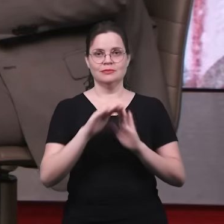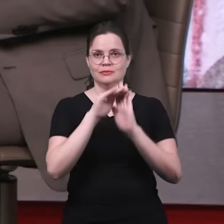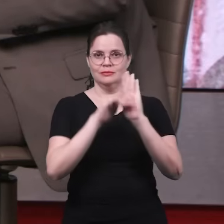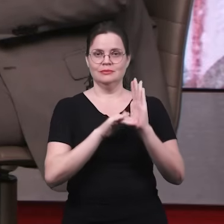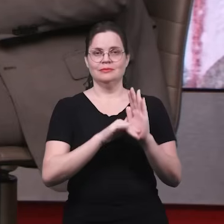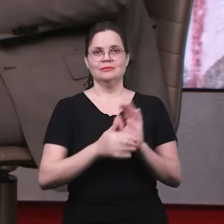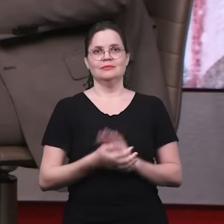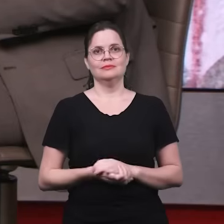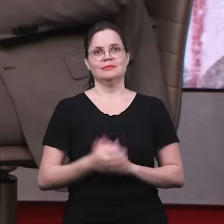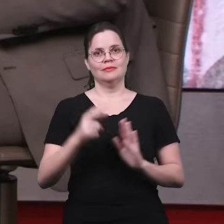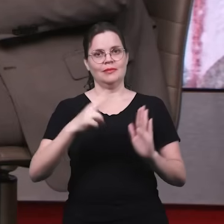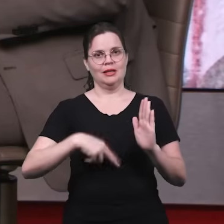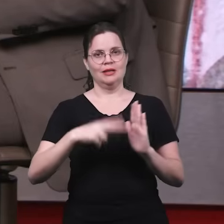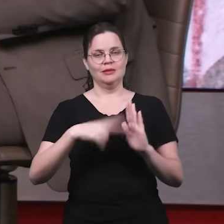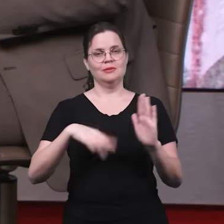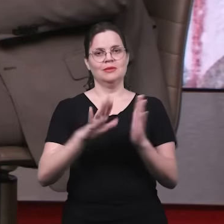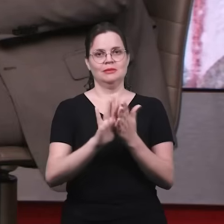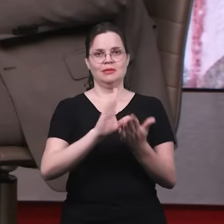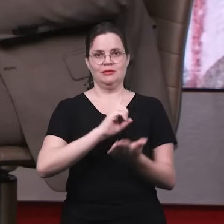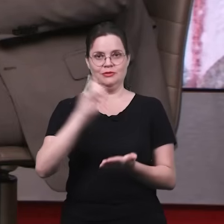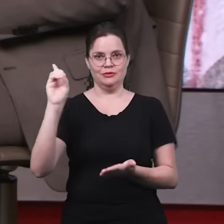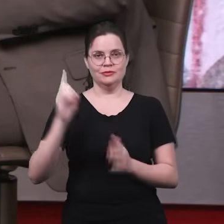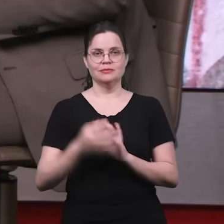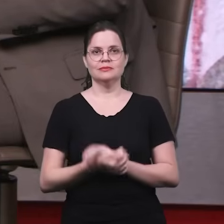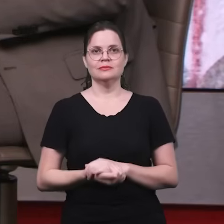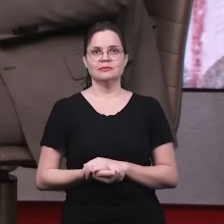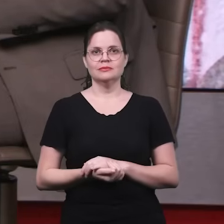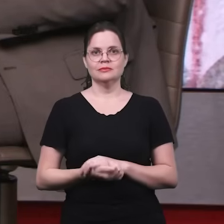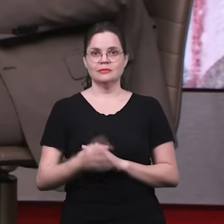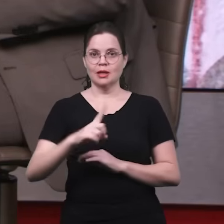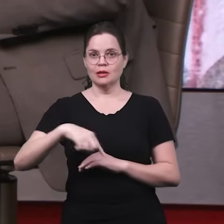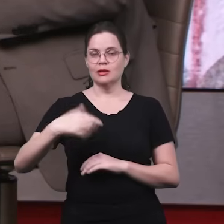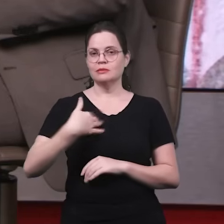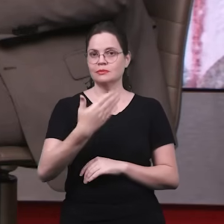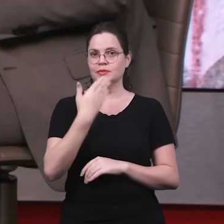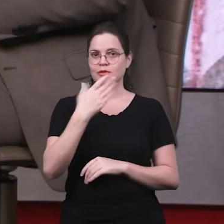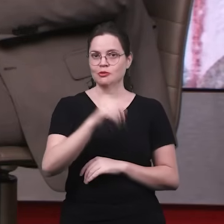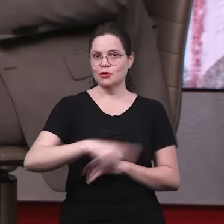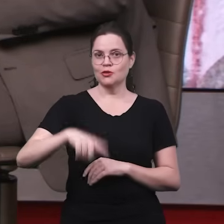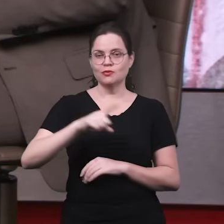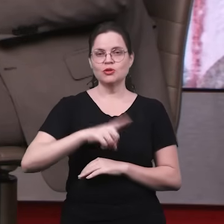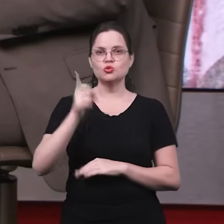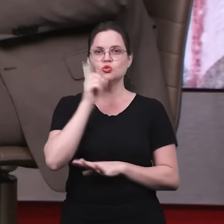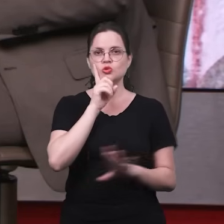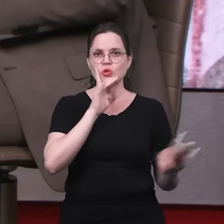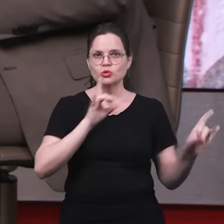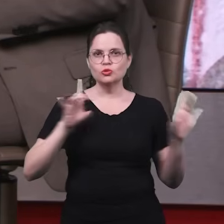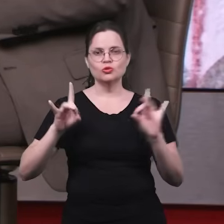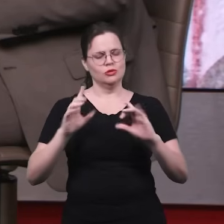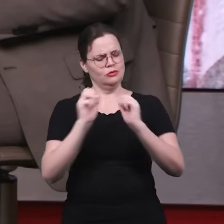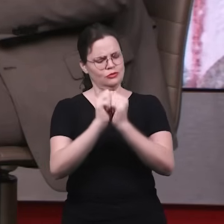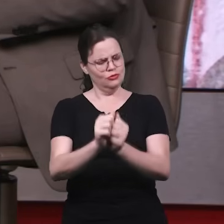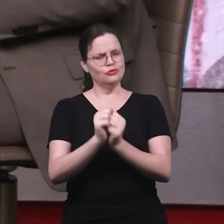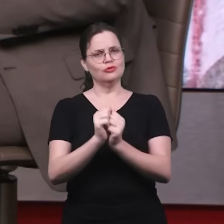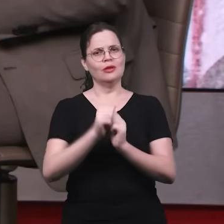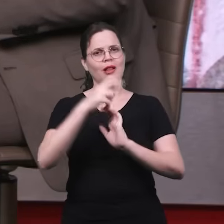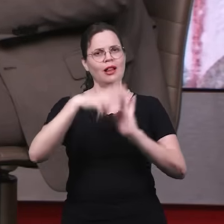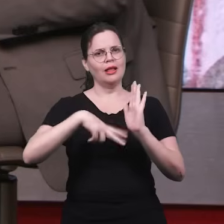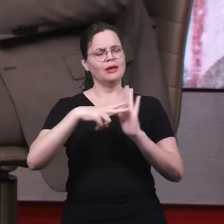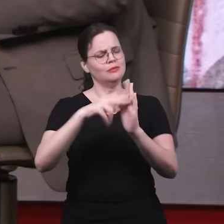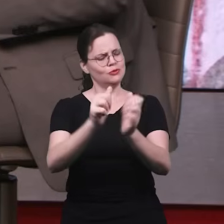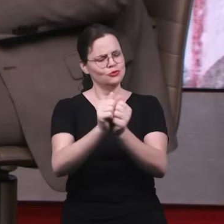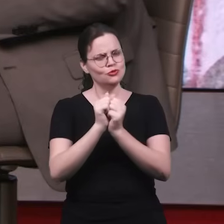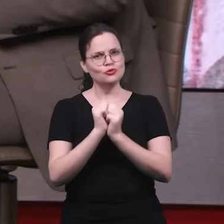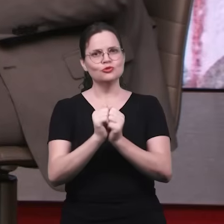nosso episódio de leitura da Bíblia e pedimos aos irmãos que dia após dia nós estejamos juntos, para lermos